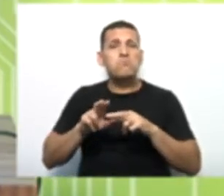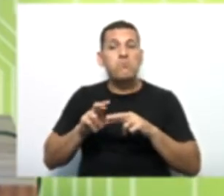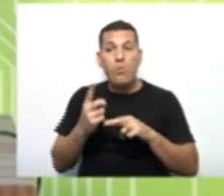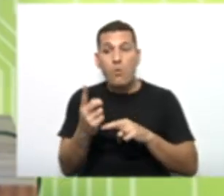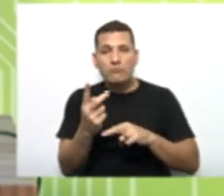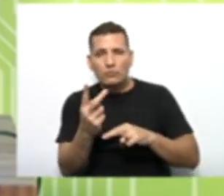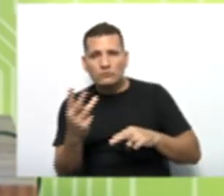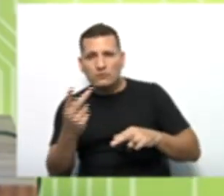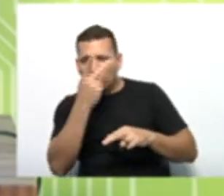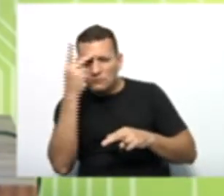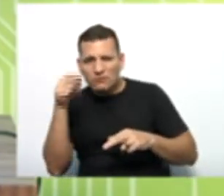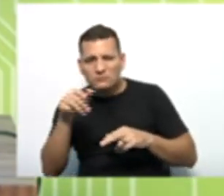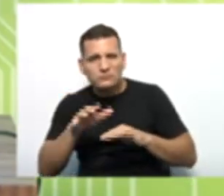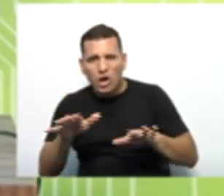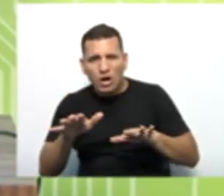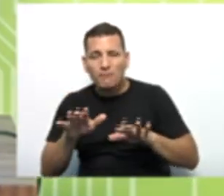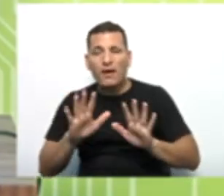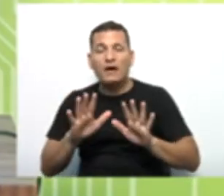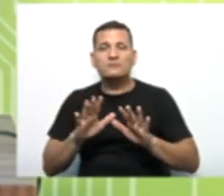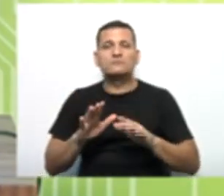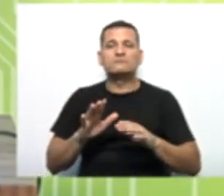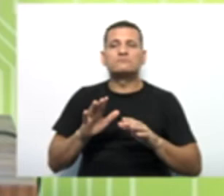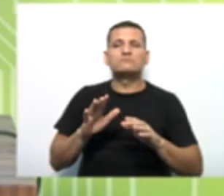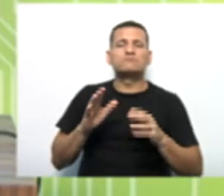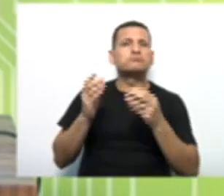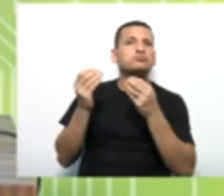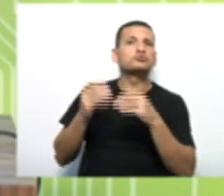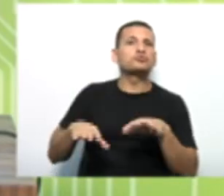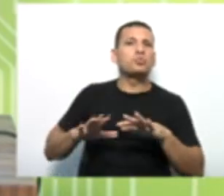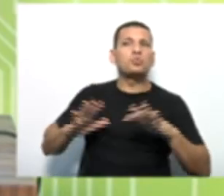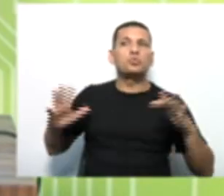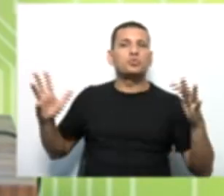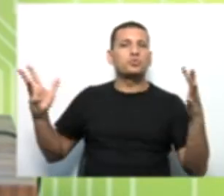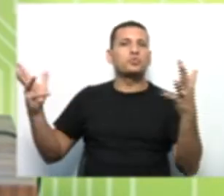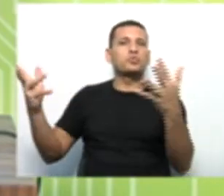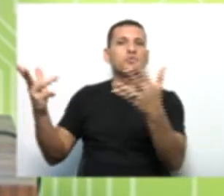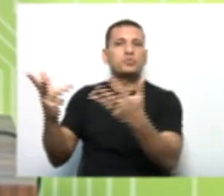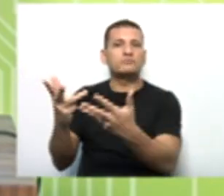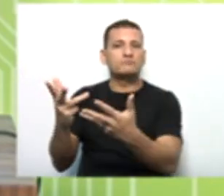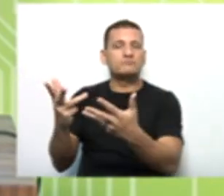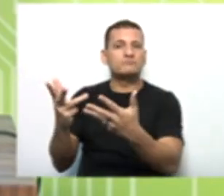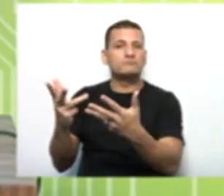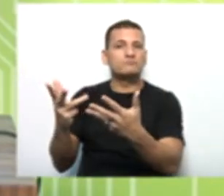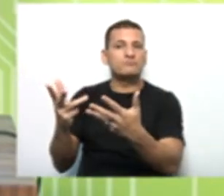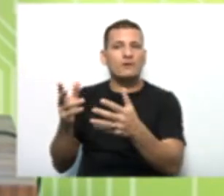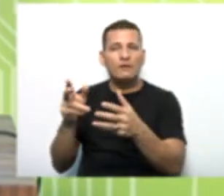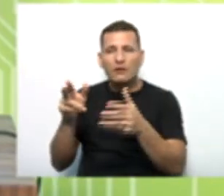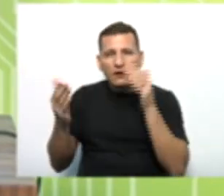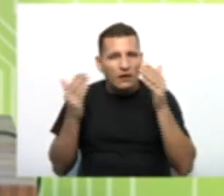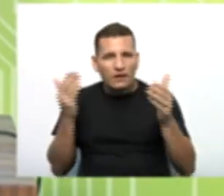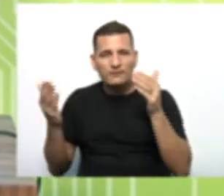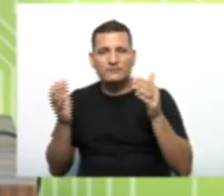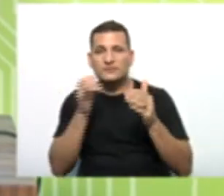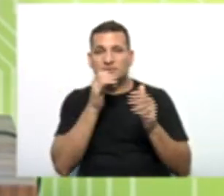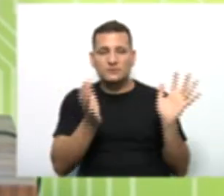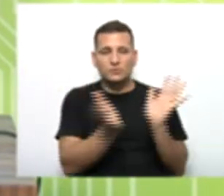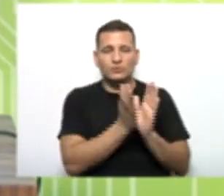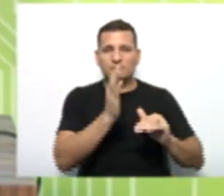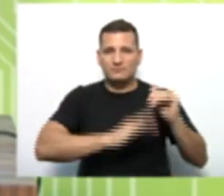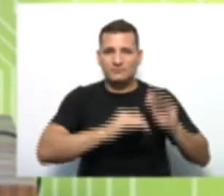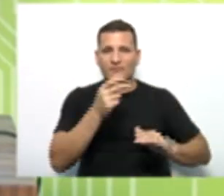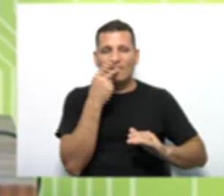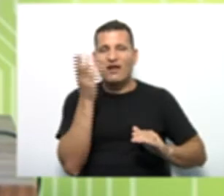manchada. E, se a gente pensar assim, olha o risco da gente manchar a classe profissional que a gente pertence se nós,